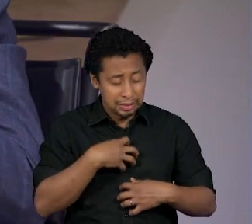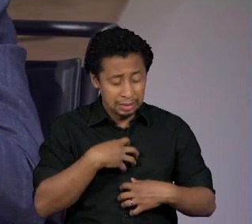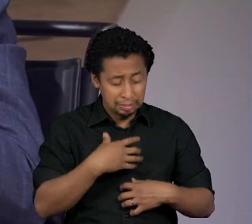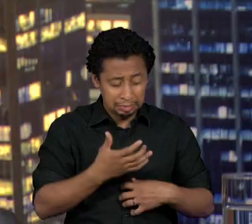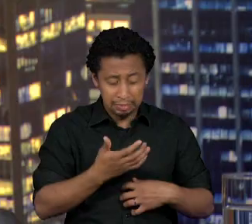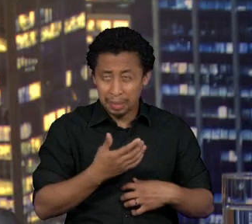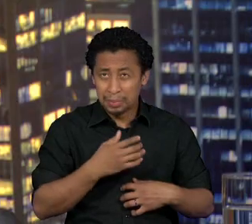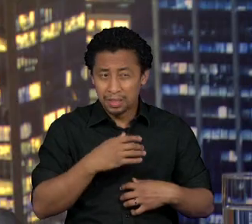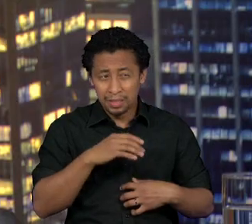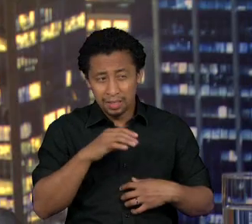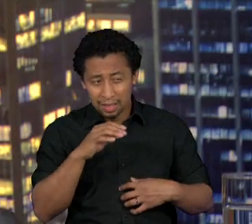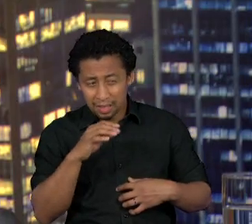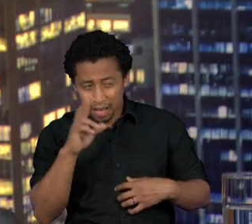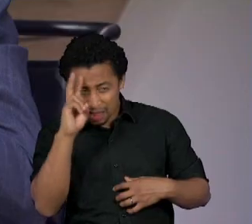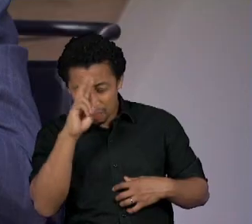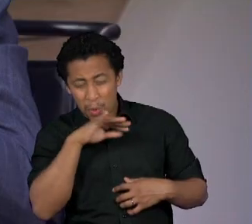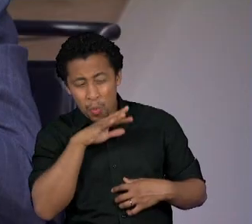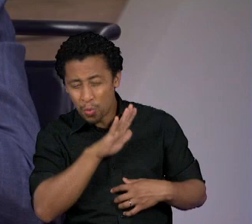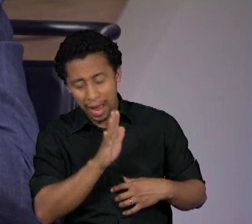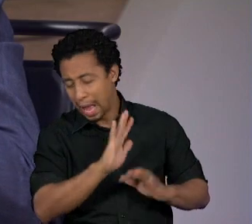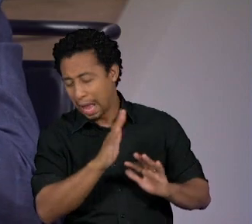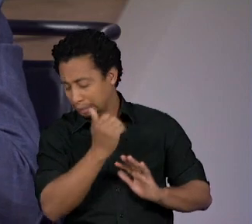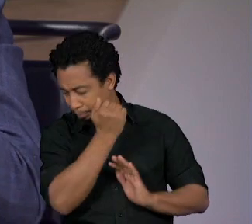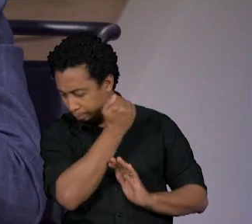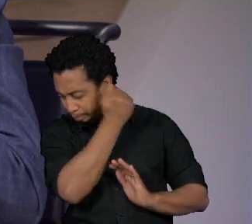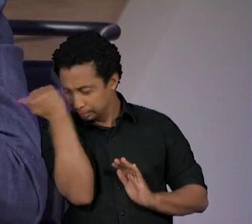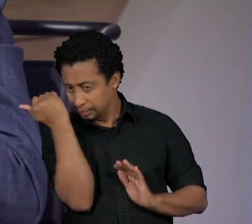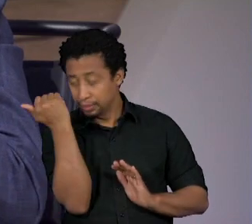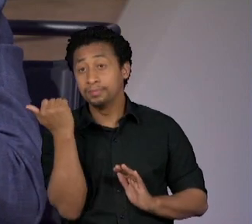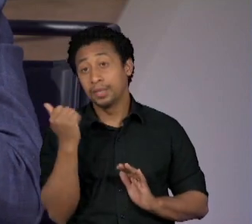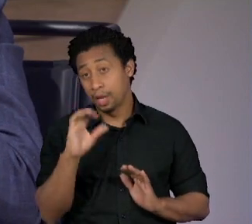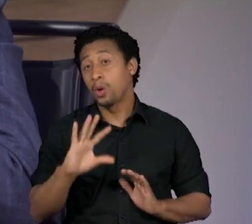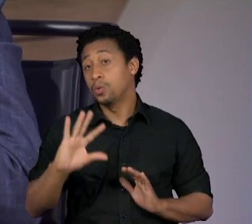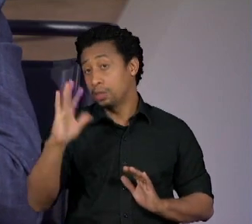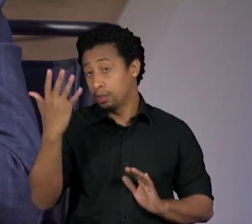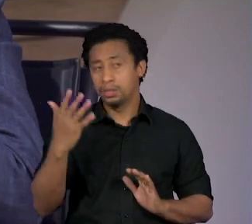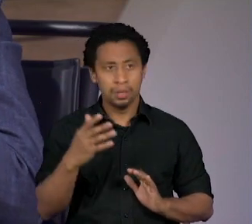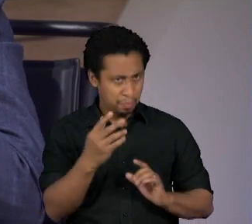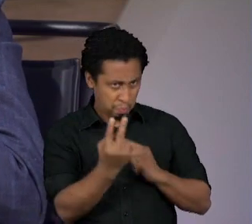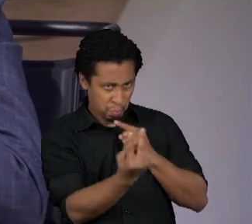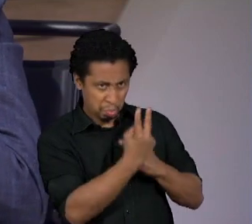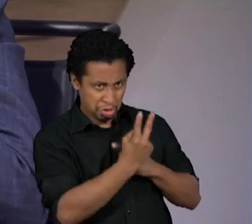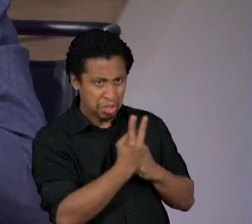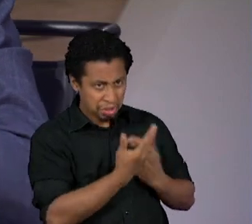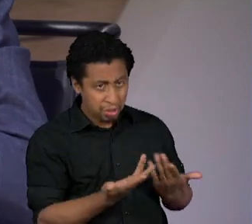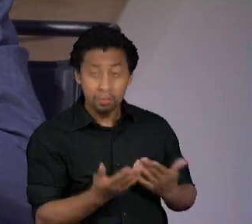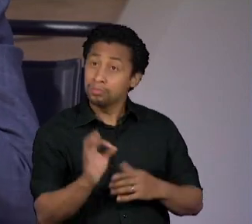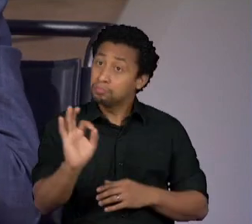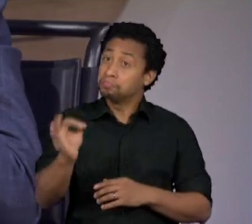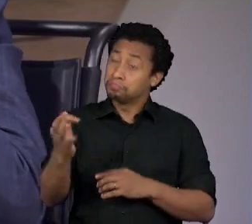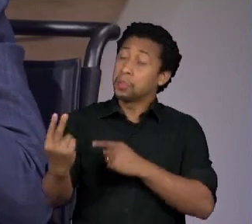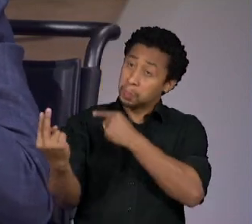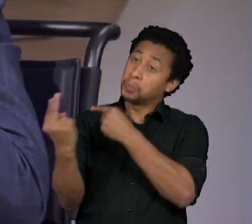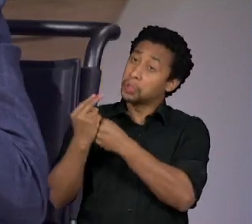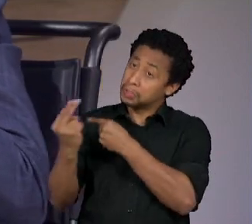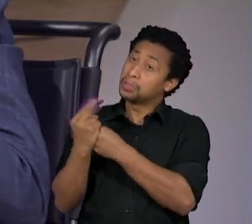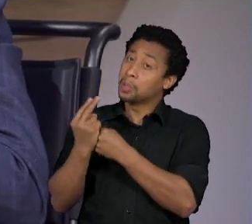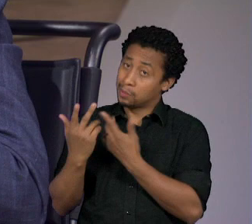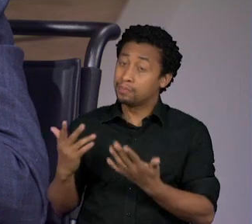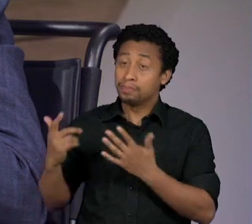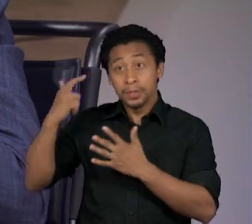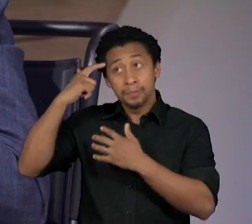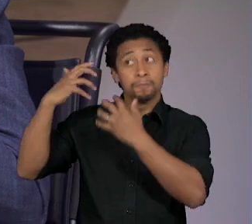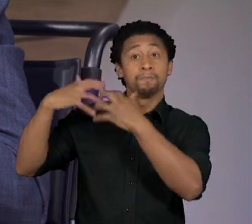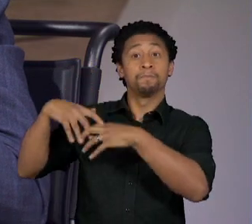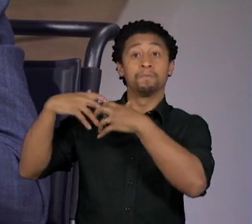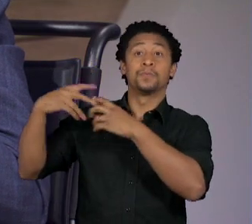É uma proteção? Sim, é uma proteção. Quer dizer, a memória, ela é regulada também em parte pelo conteúdo